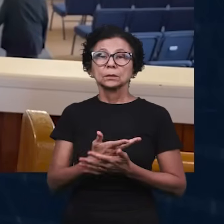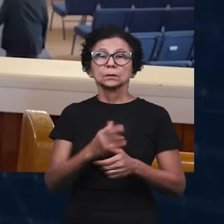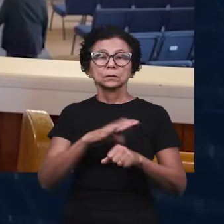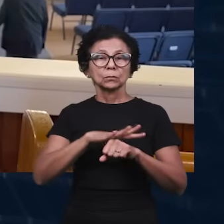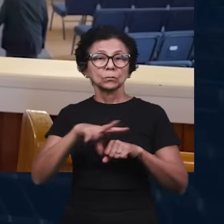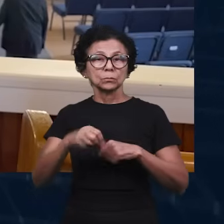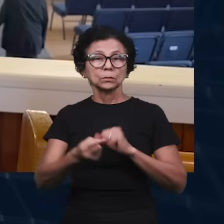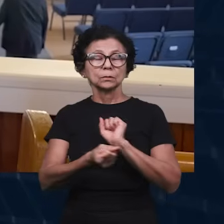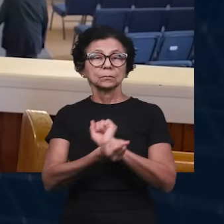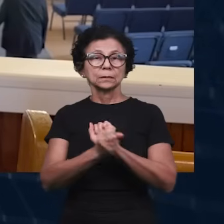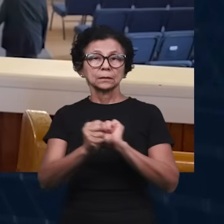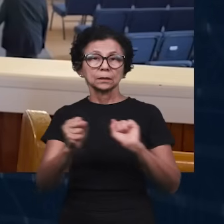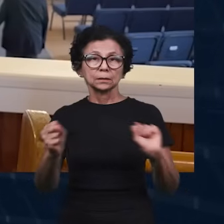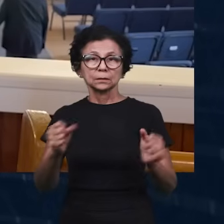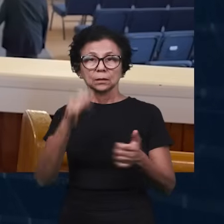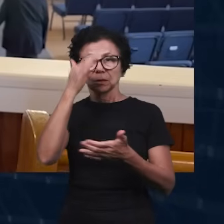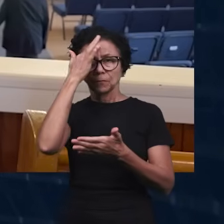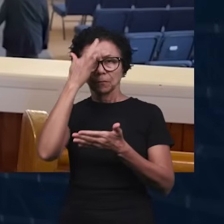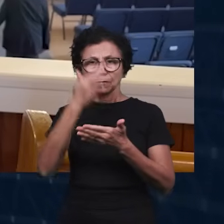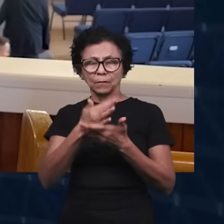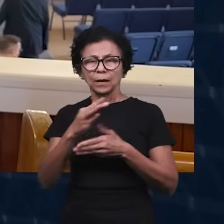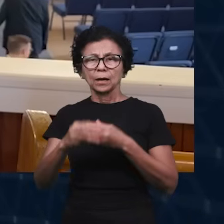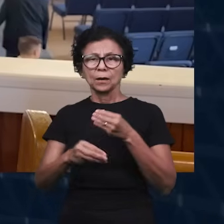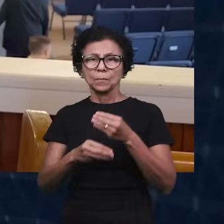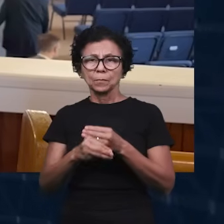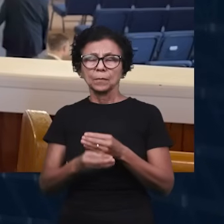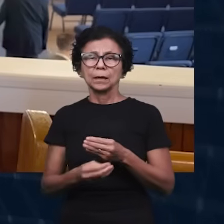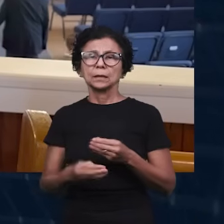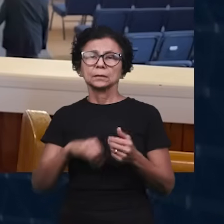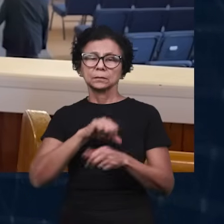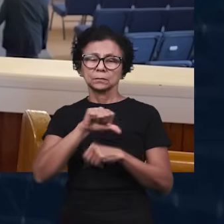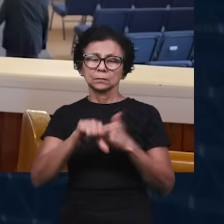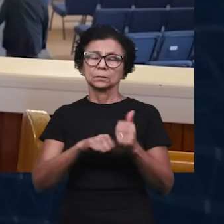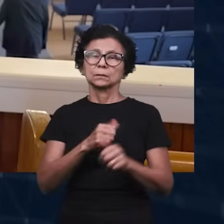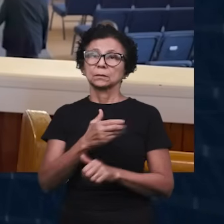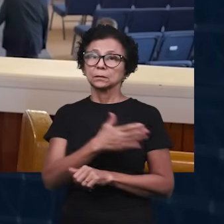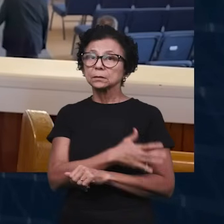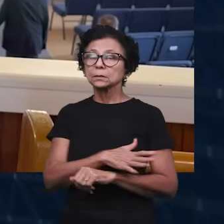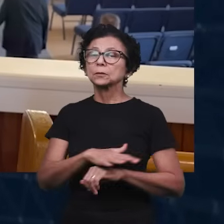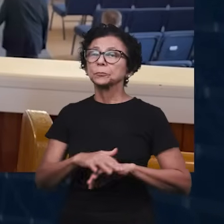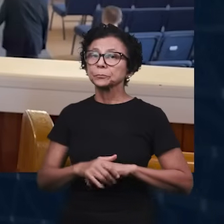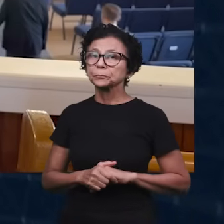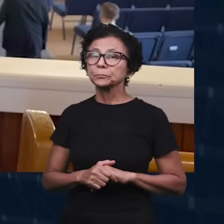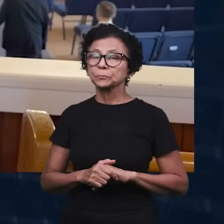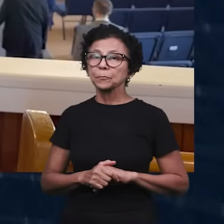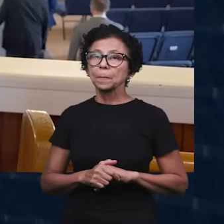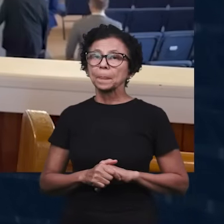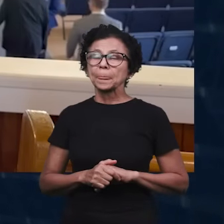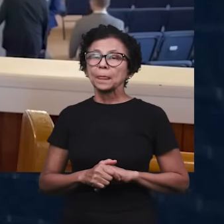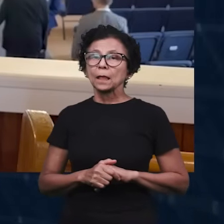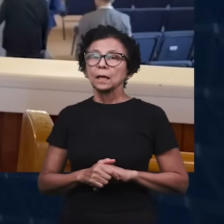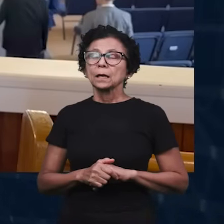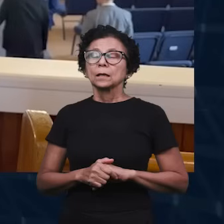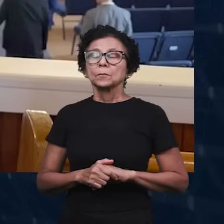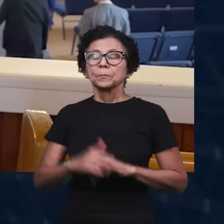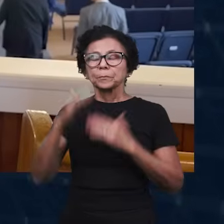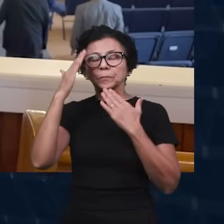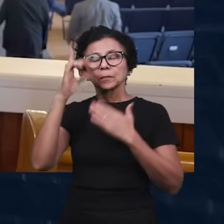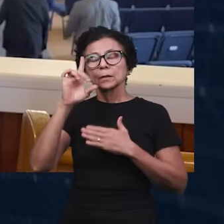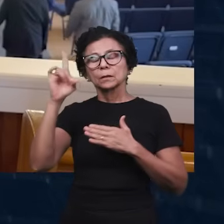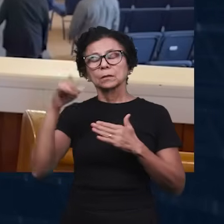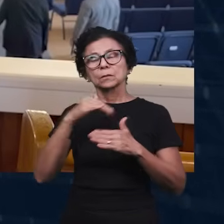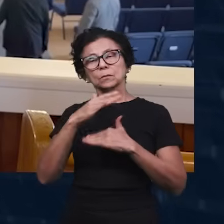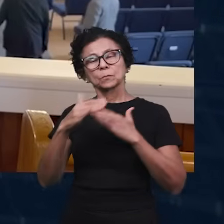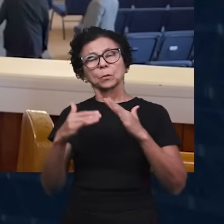e promessas de restauração para que seus lares fossem completos. Estamos muito gratos por tudo o que o Senhor está